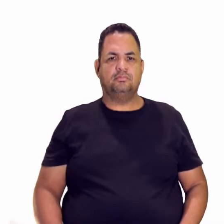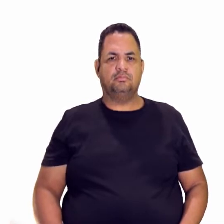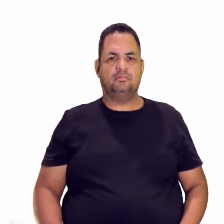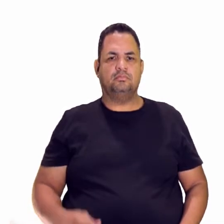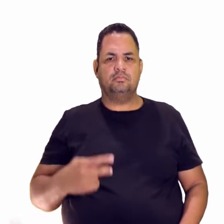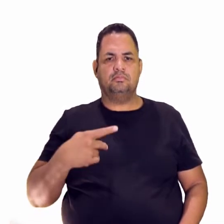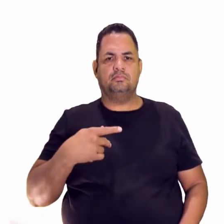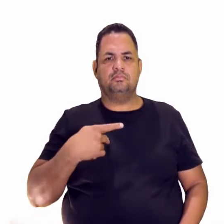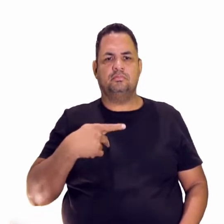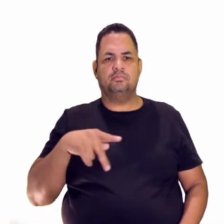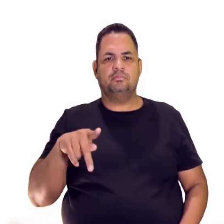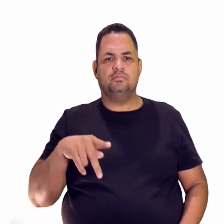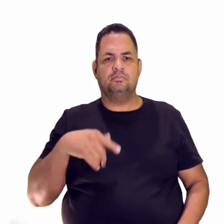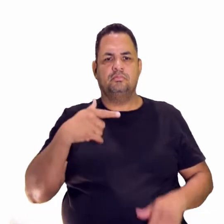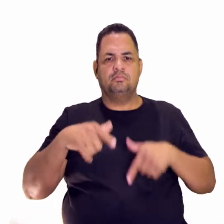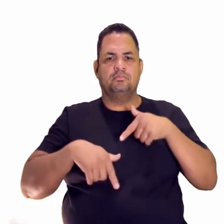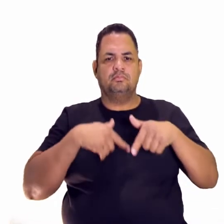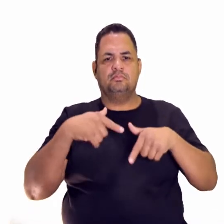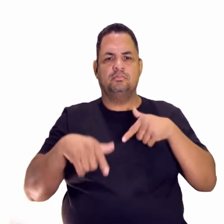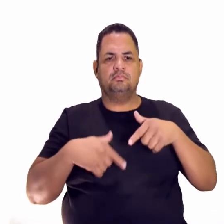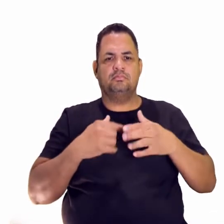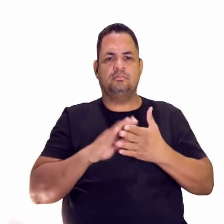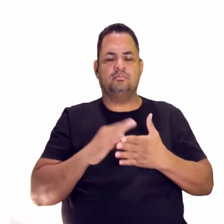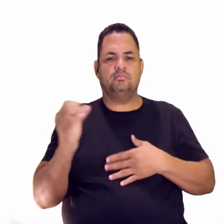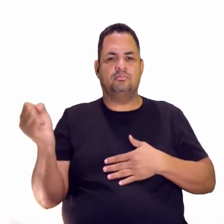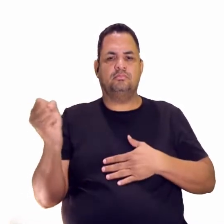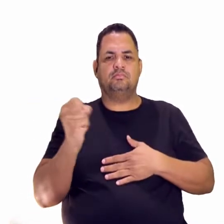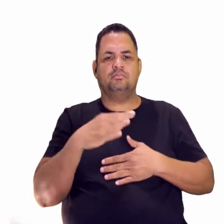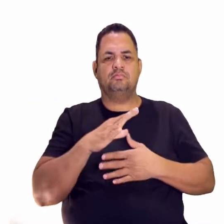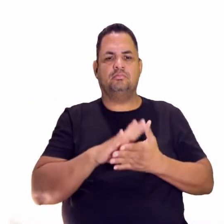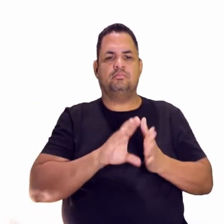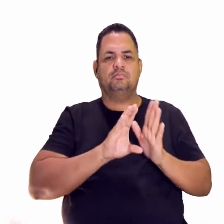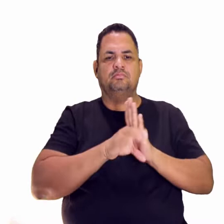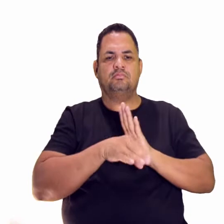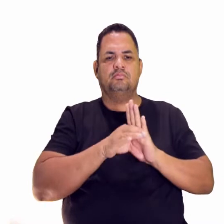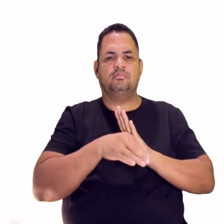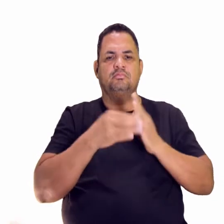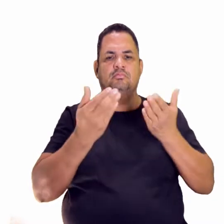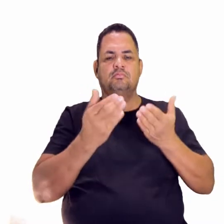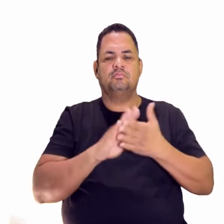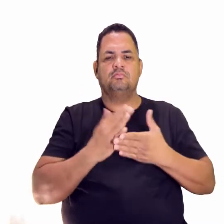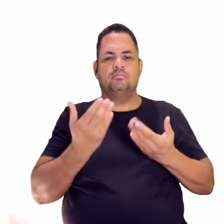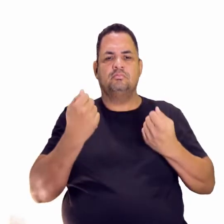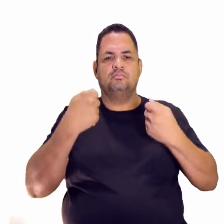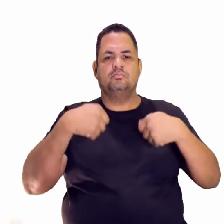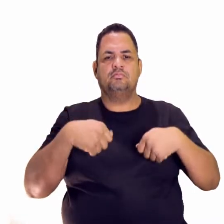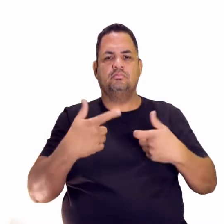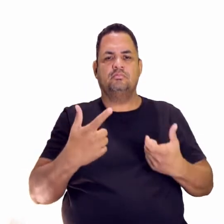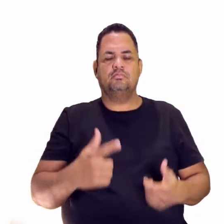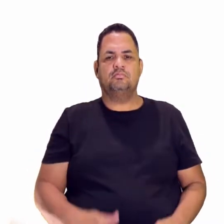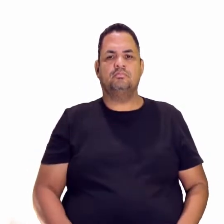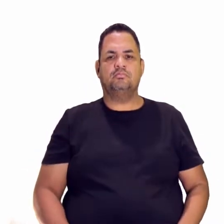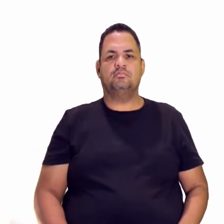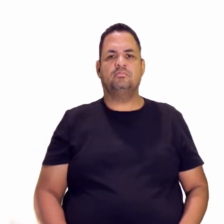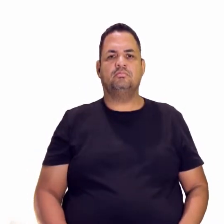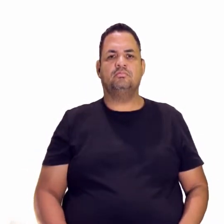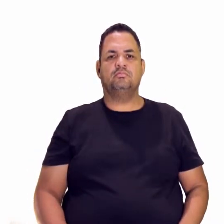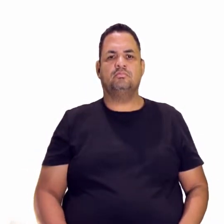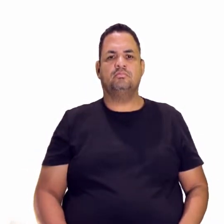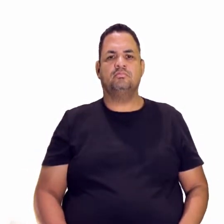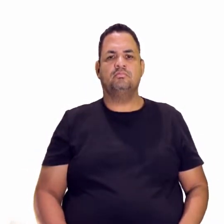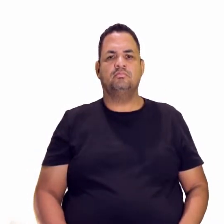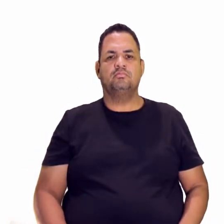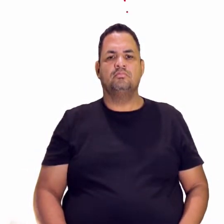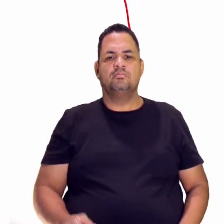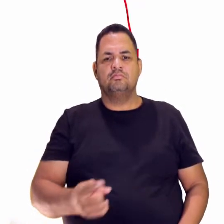para produzir esse novo conceito de arte, essa nova possibilidade, como isso que a